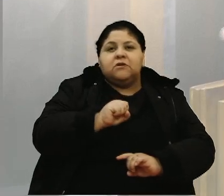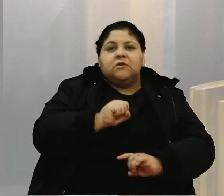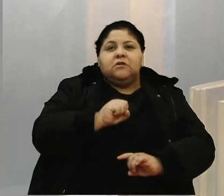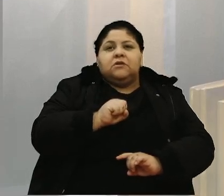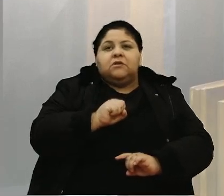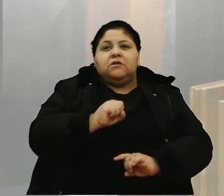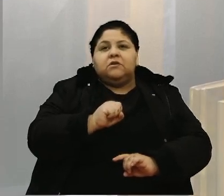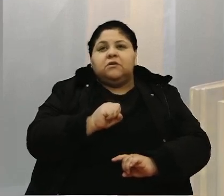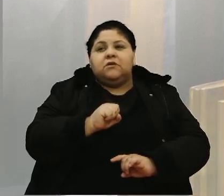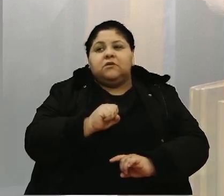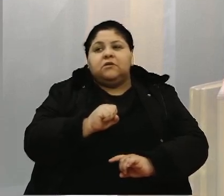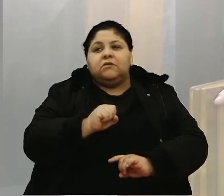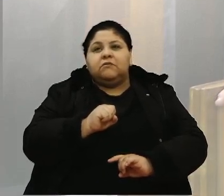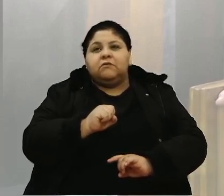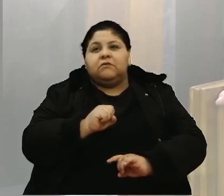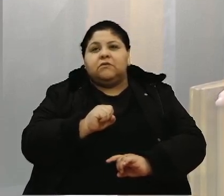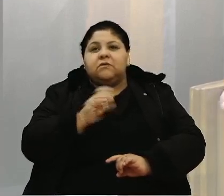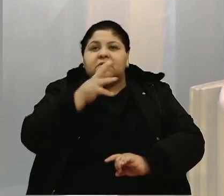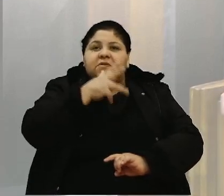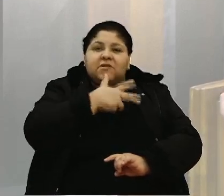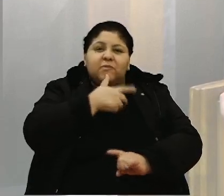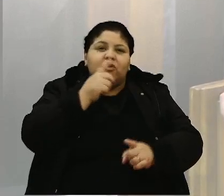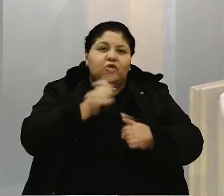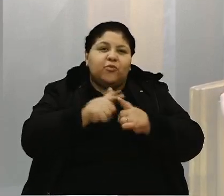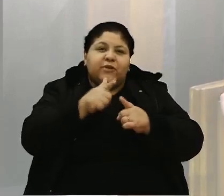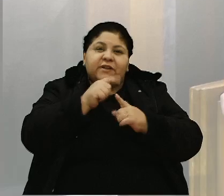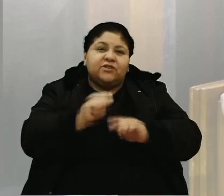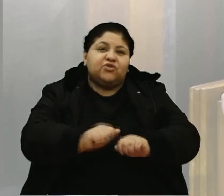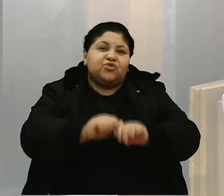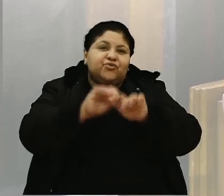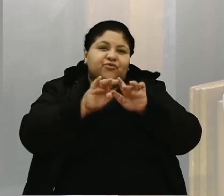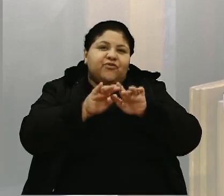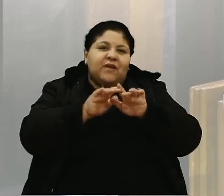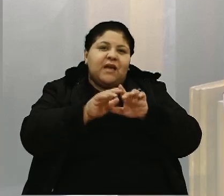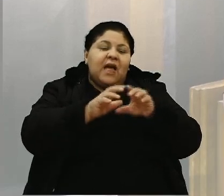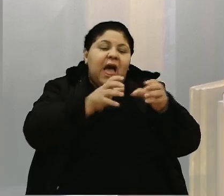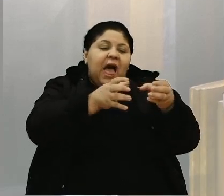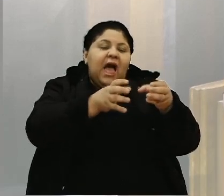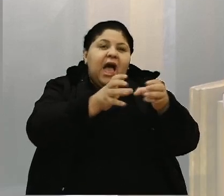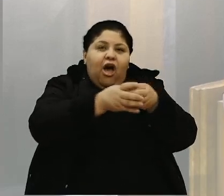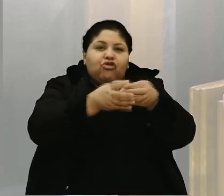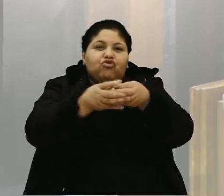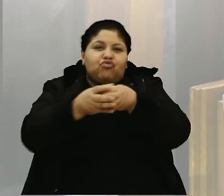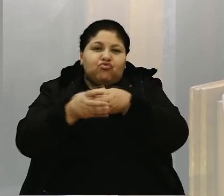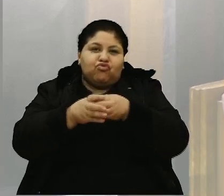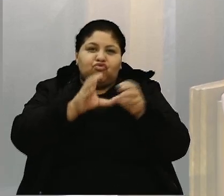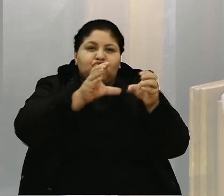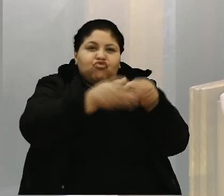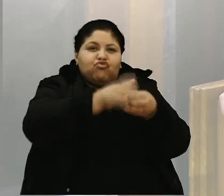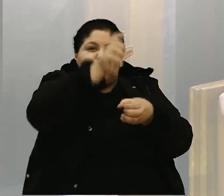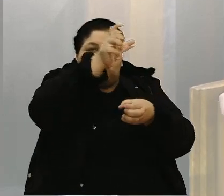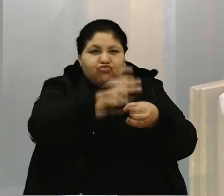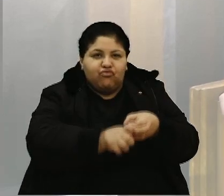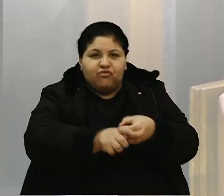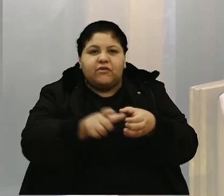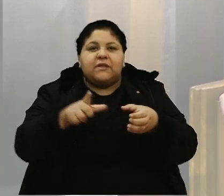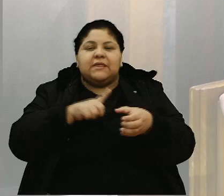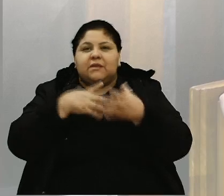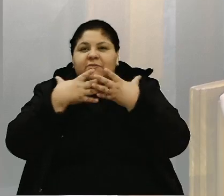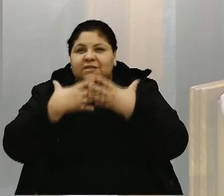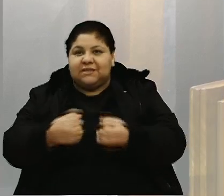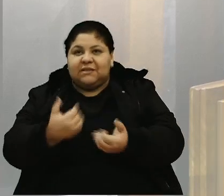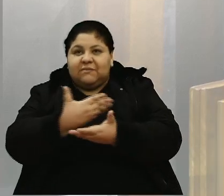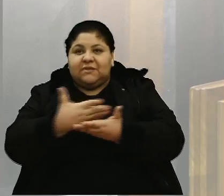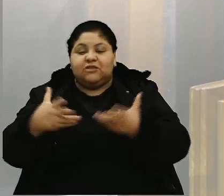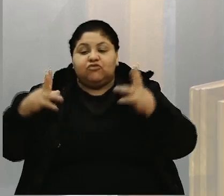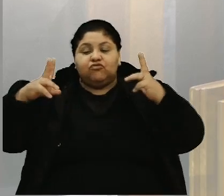dano por causa da chuva. Ele ajudou lá embaixo, quer ajudar Caxias, ele e a turma dele. Então, acho que a gente tem que abrir as portas para a iniciativa privada ajudar.